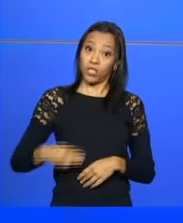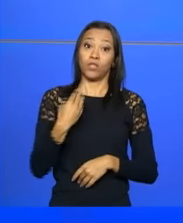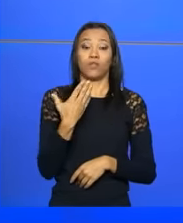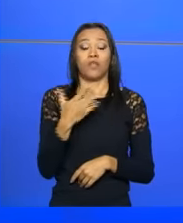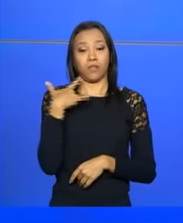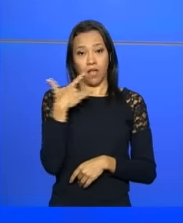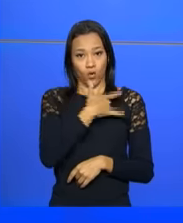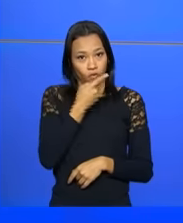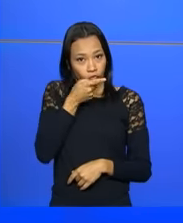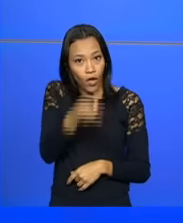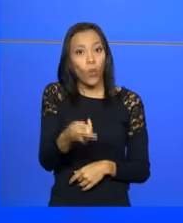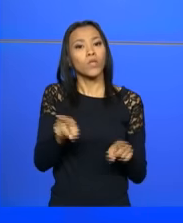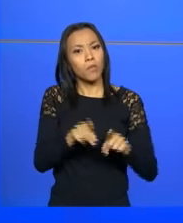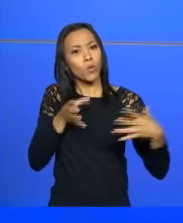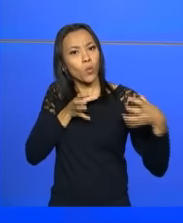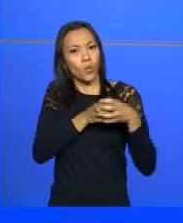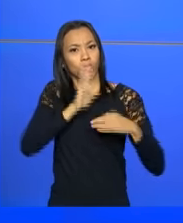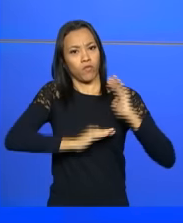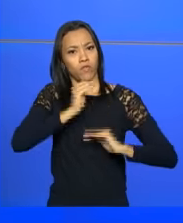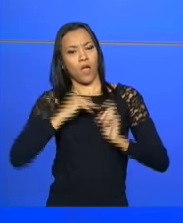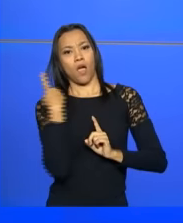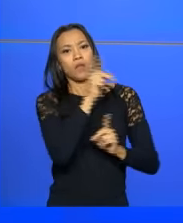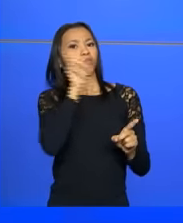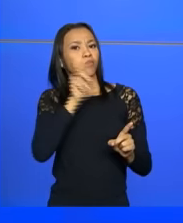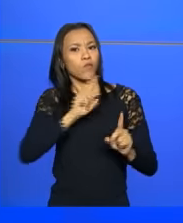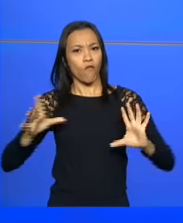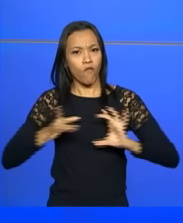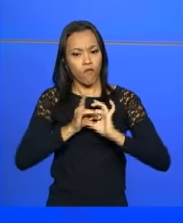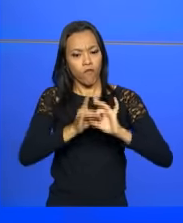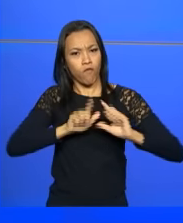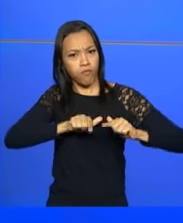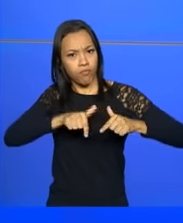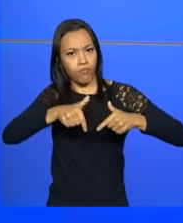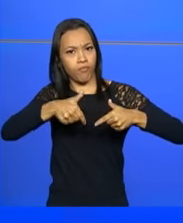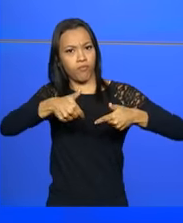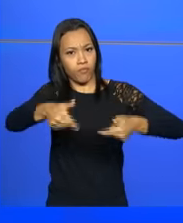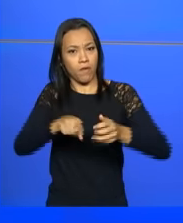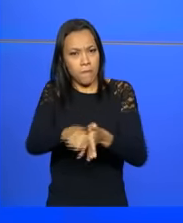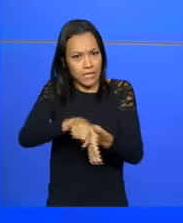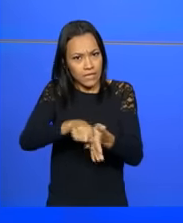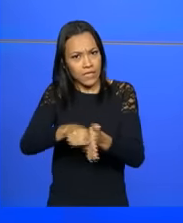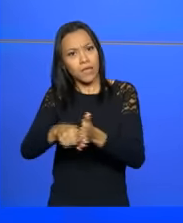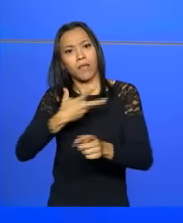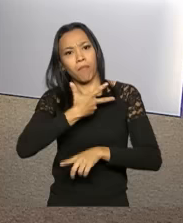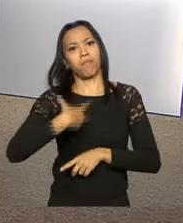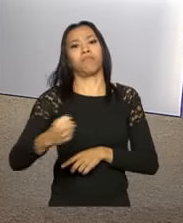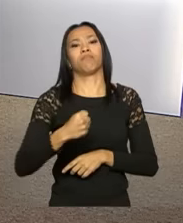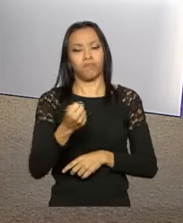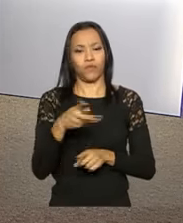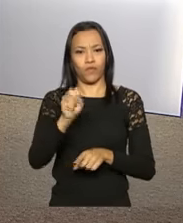reunião com equipes norte-americanas para o fortalecimento da cooperação paraa resposta à epidemia do vírus